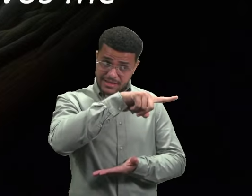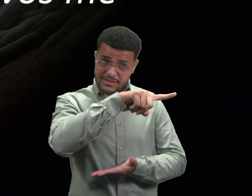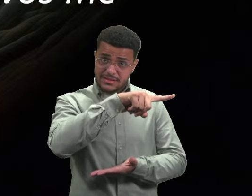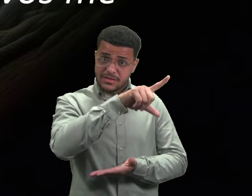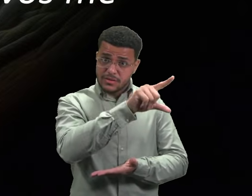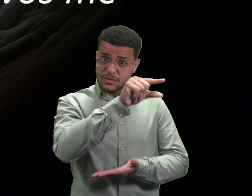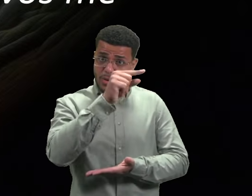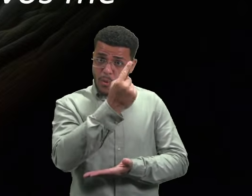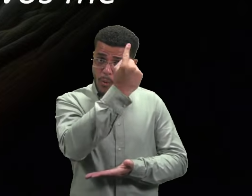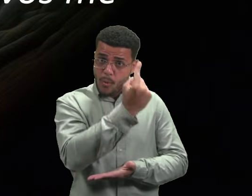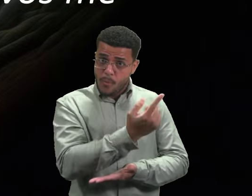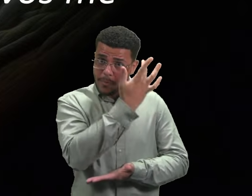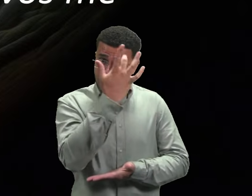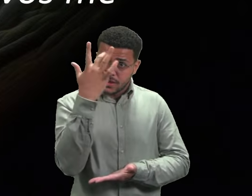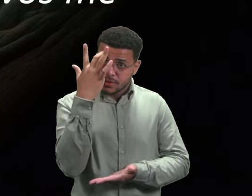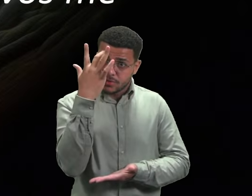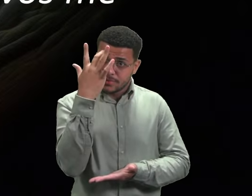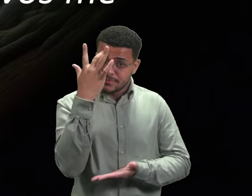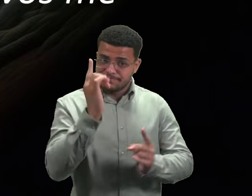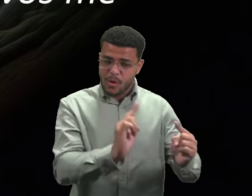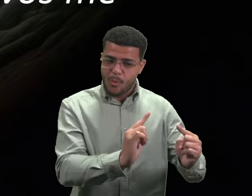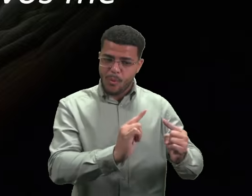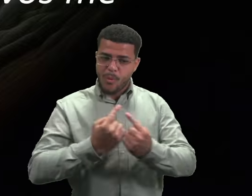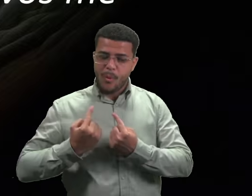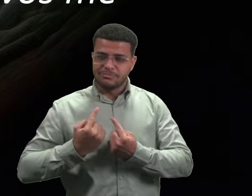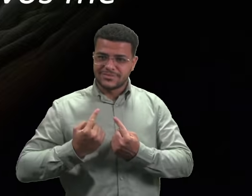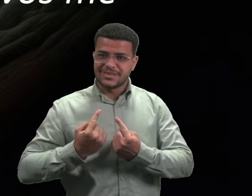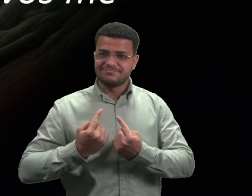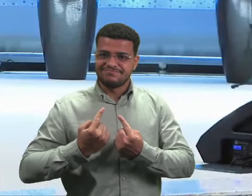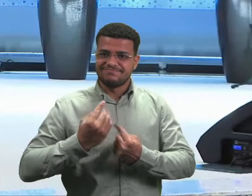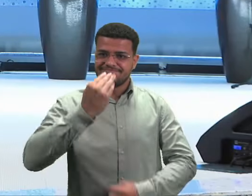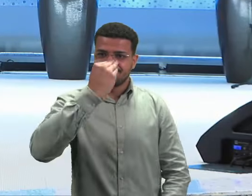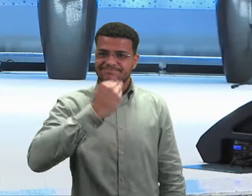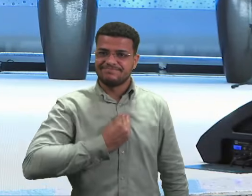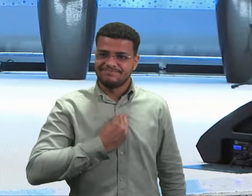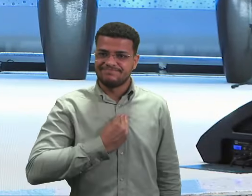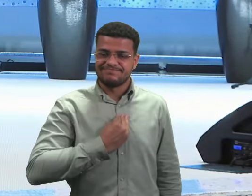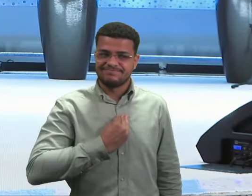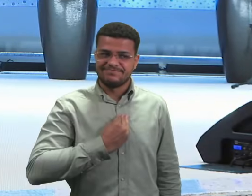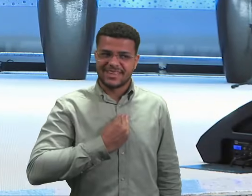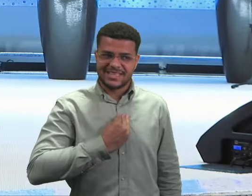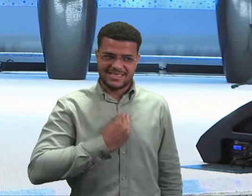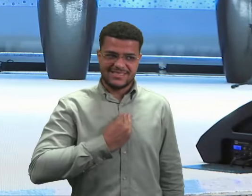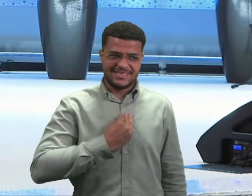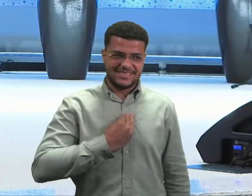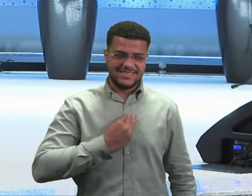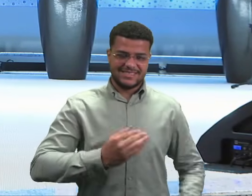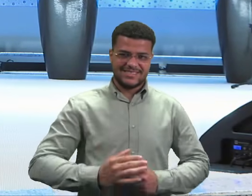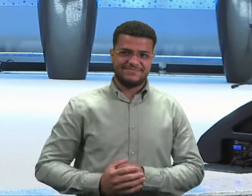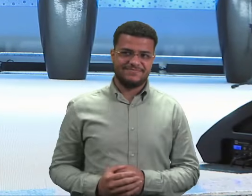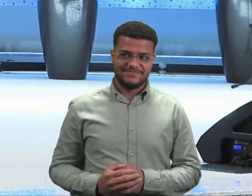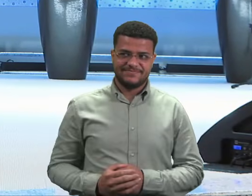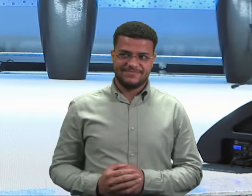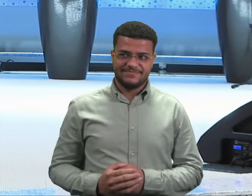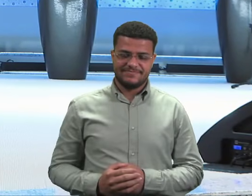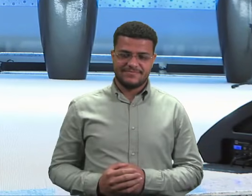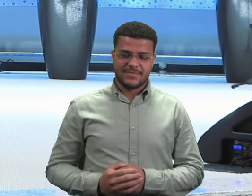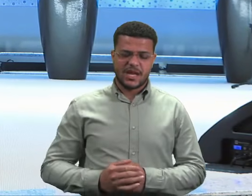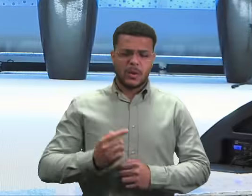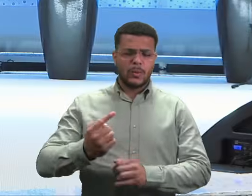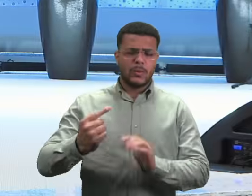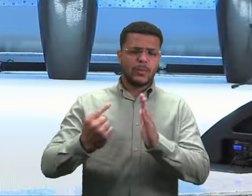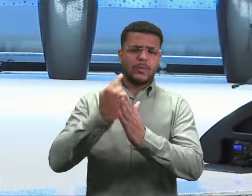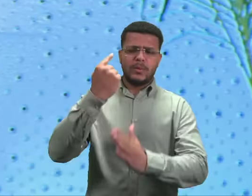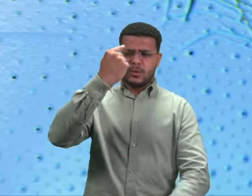o quê? Me trairá. Deixa eu fazer uma pergunta para você. É a pergunta que eu me fiz enquanto estudava.